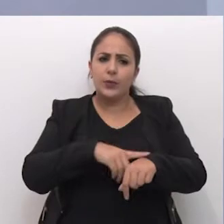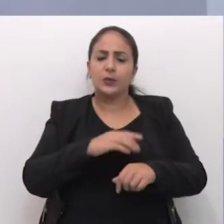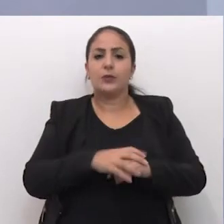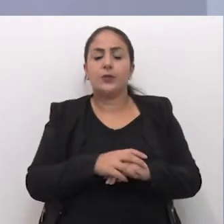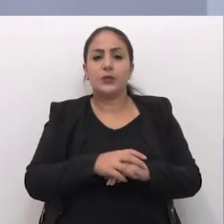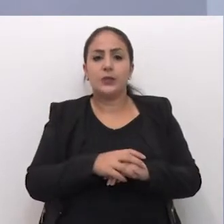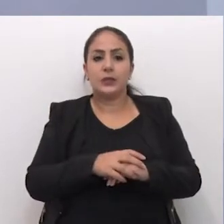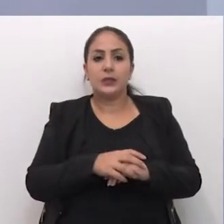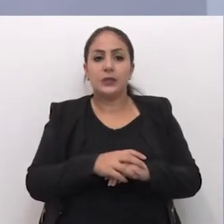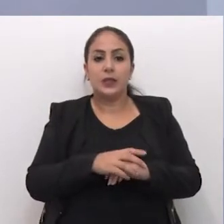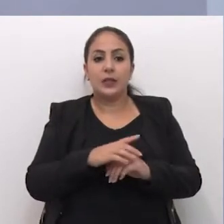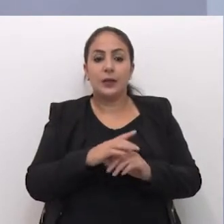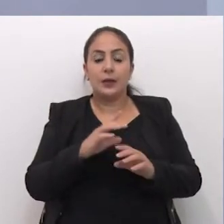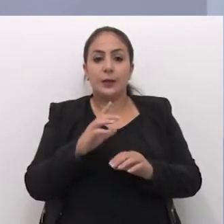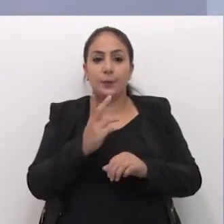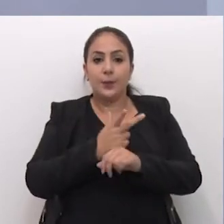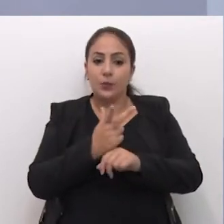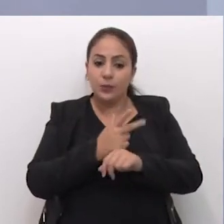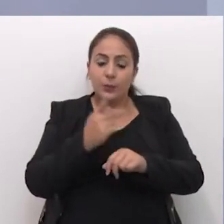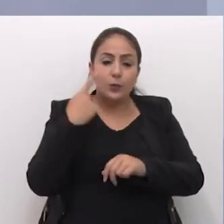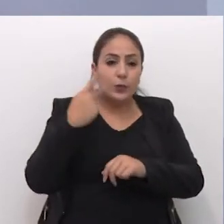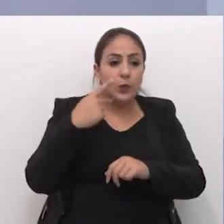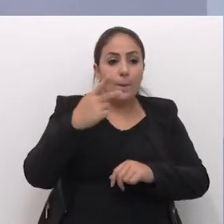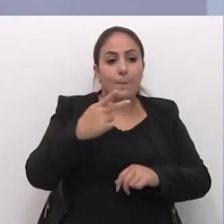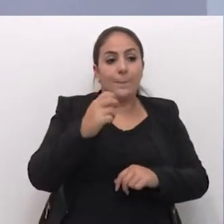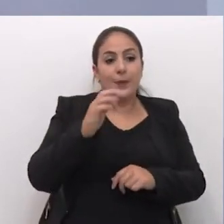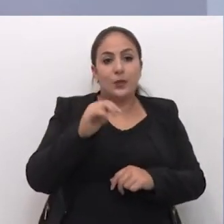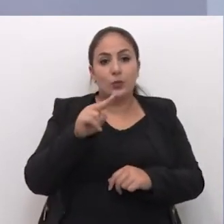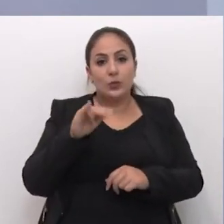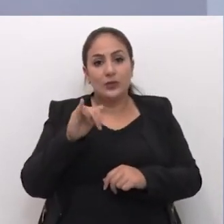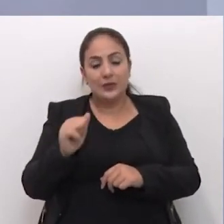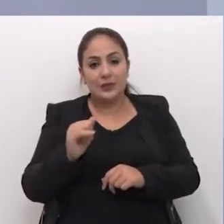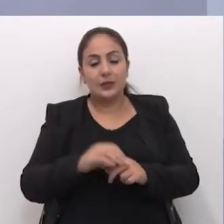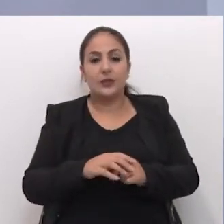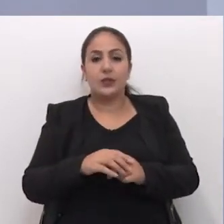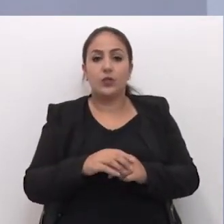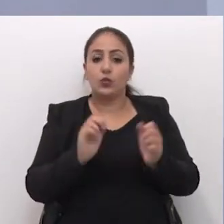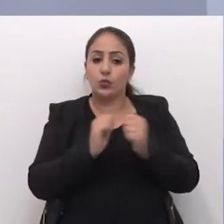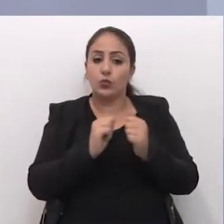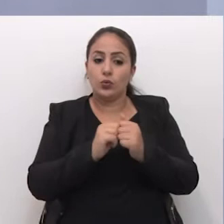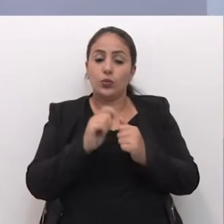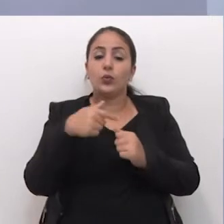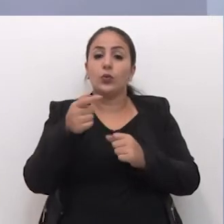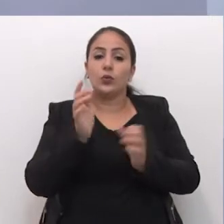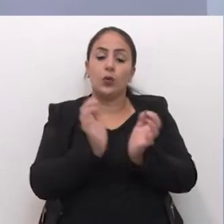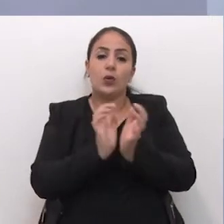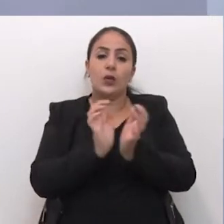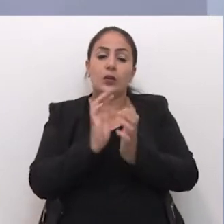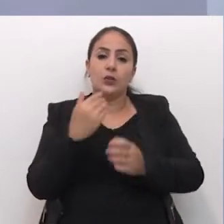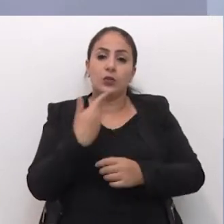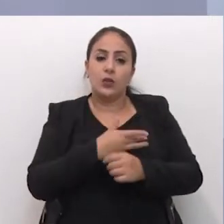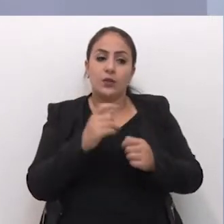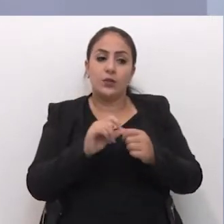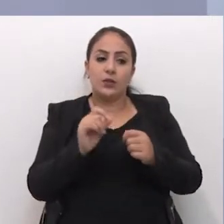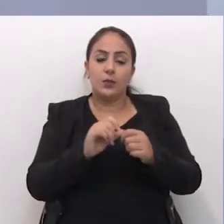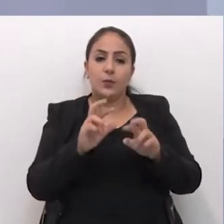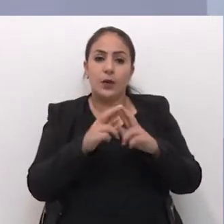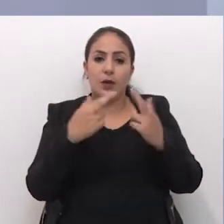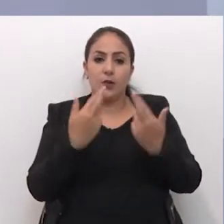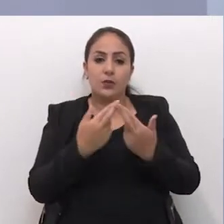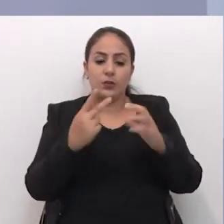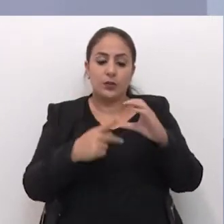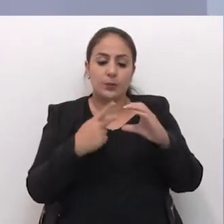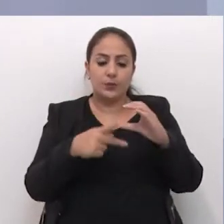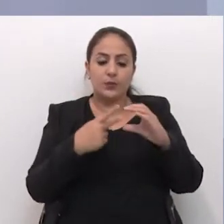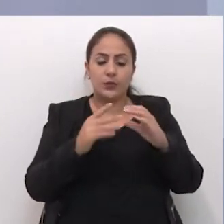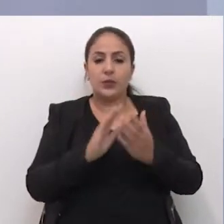logo procurados pelo vereador Patucci, em conjunto com os demais colegas, nós agendamos uma reunião aqui na Câmara de Vereadores para